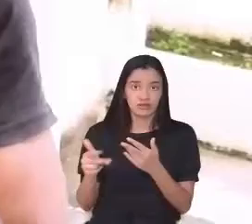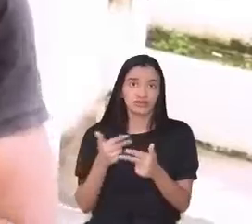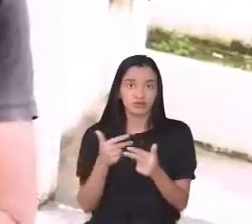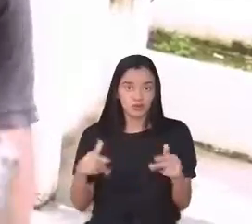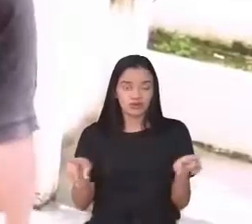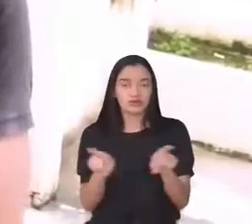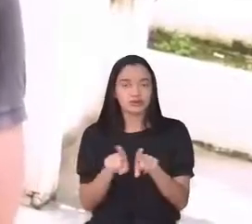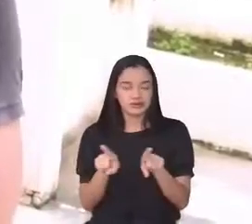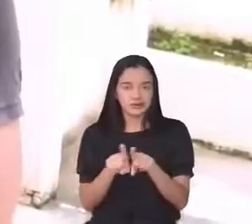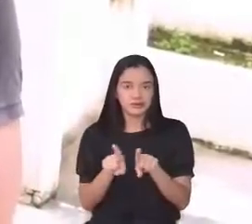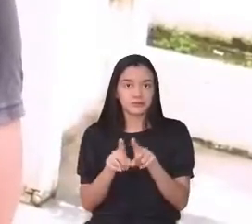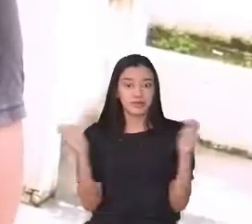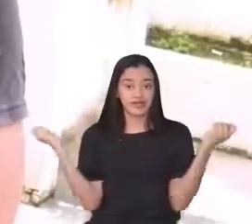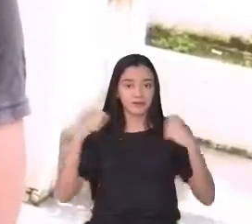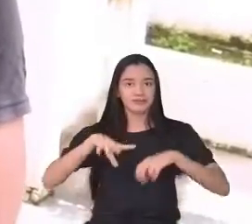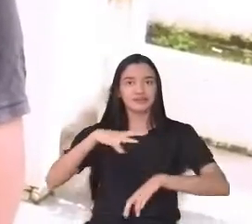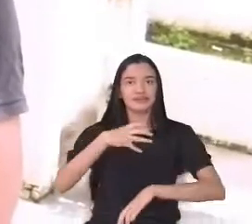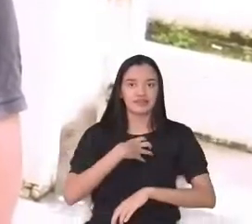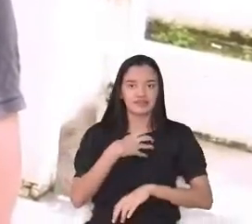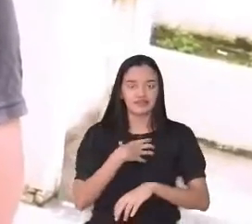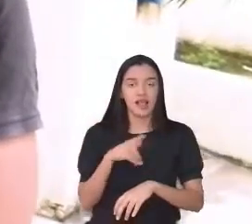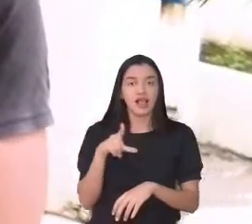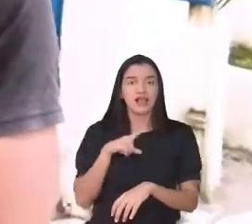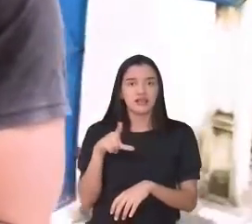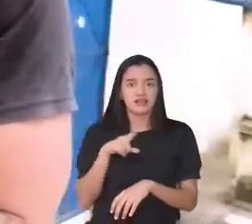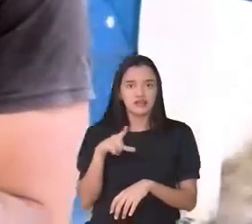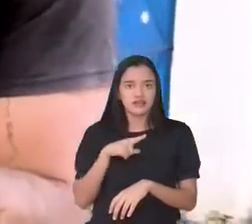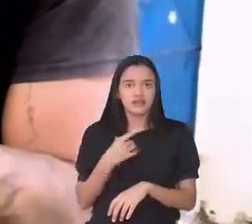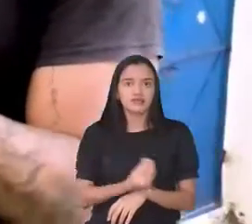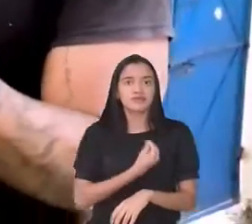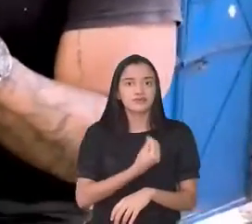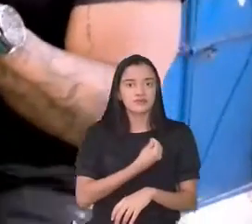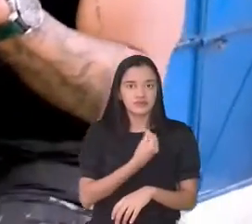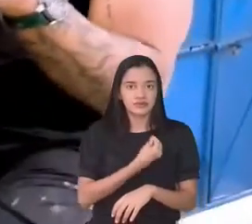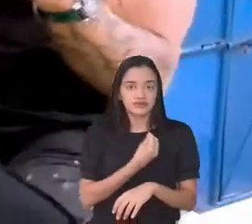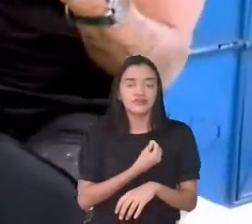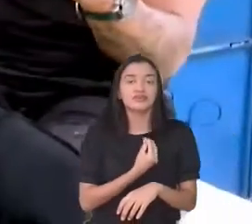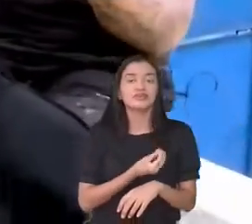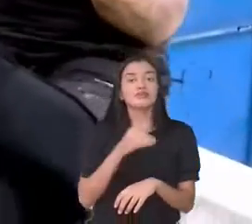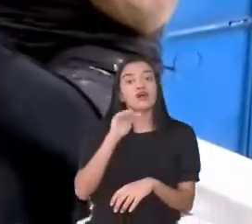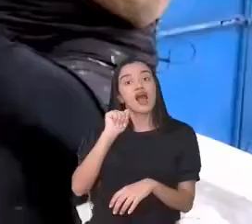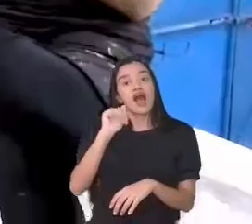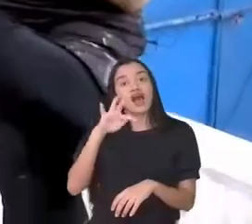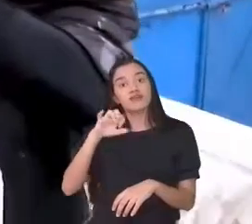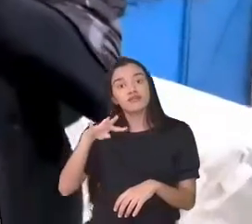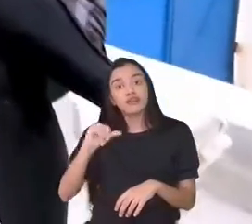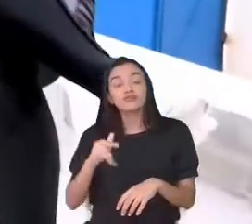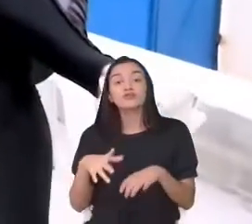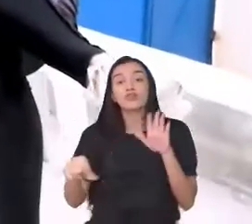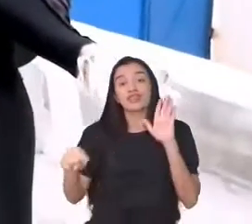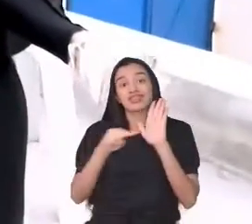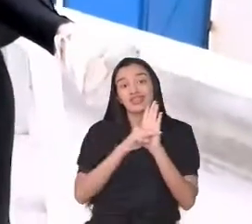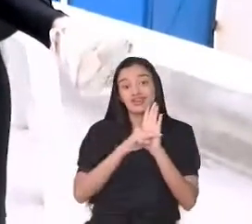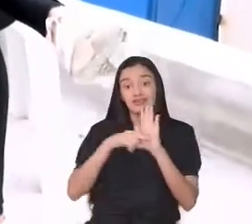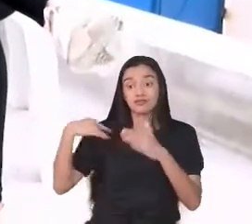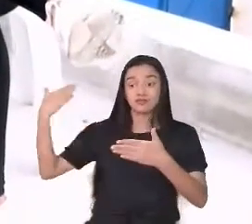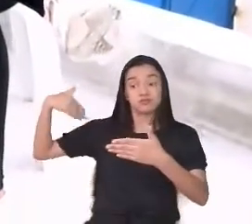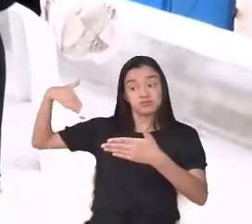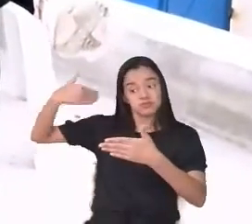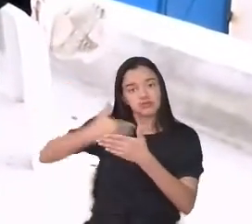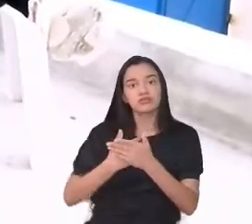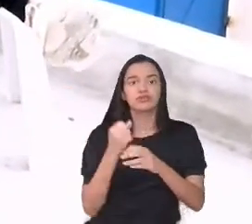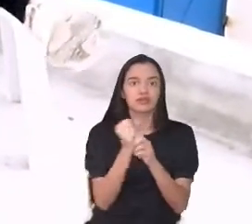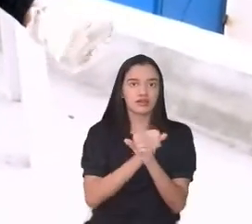também dessa capacidade de sentir. E a gente tem vivido muitos afetos negativos nesses últimos anos, né? E aí